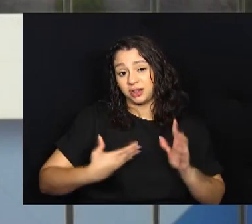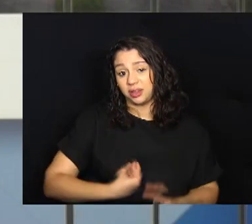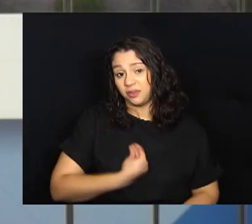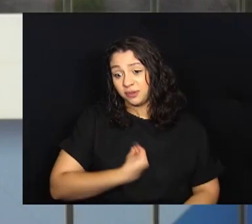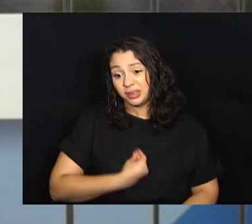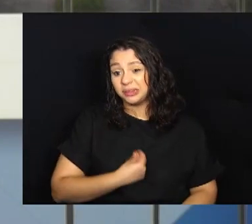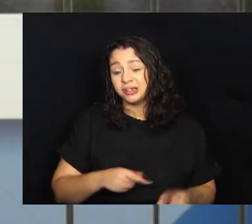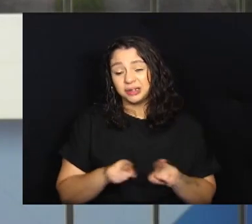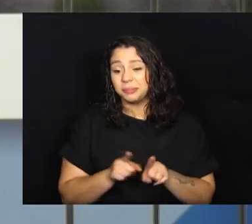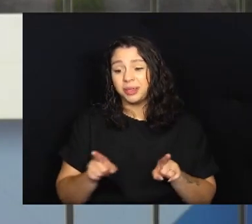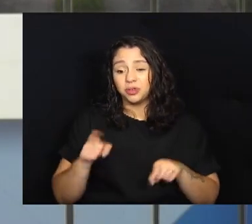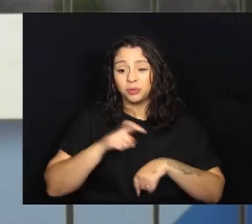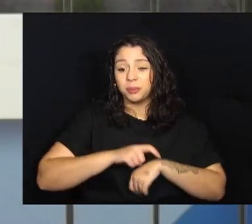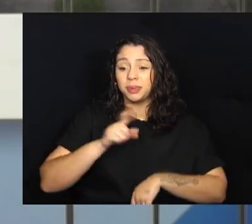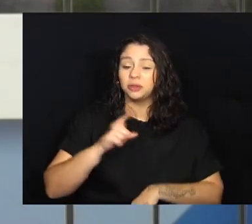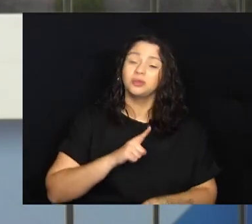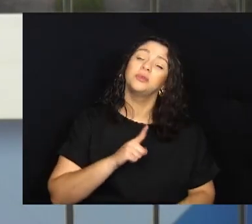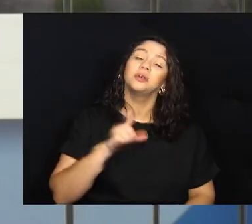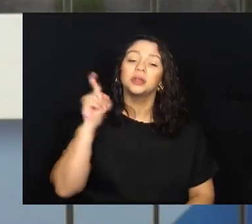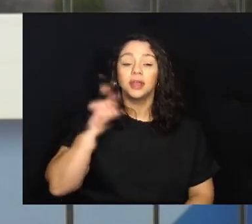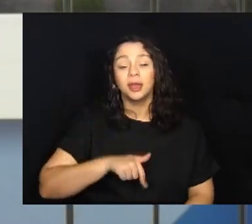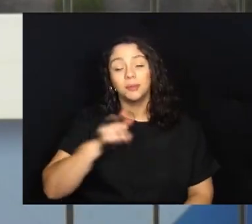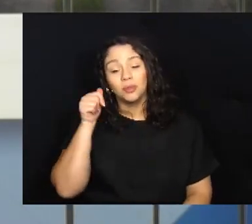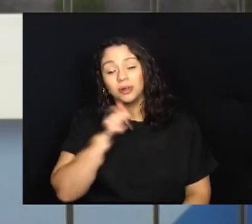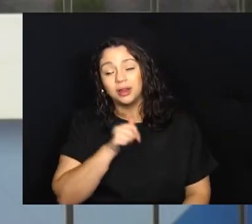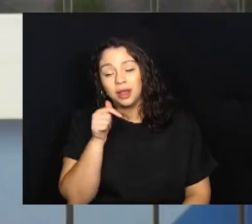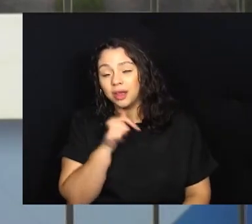no momento em que a mulher é um momento